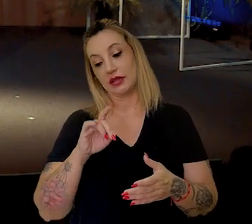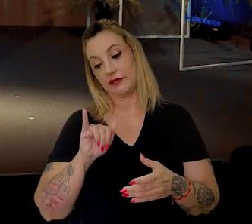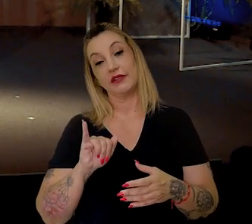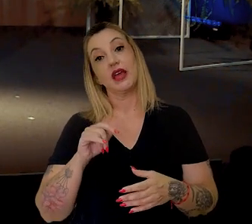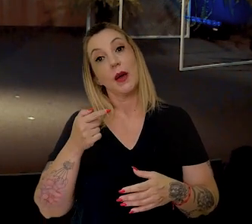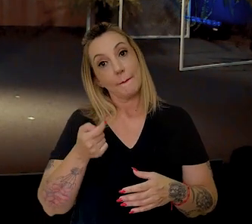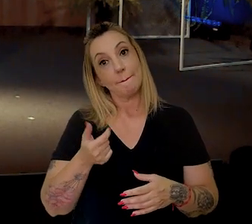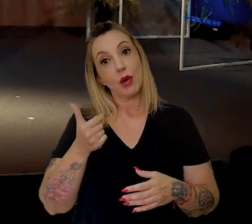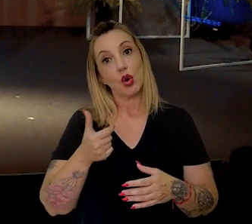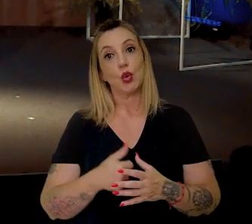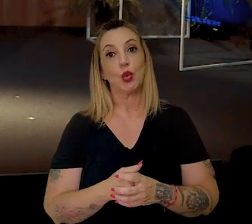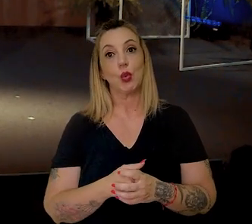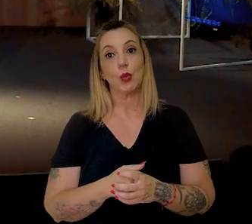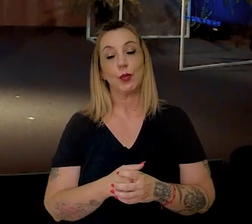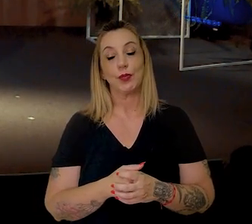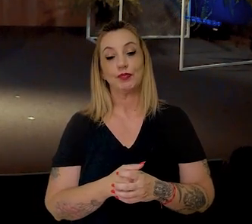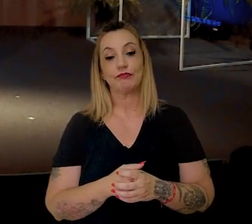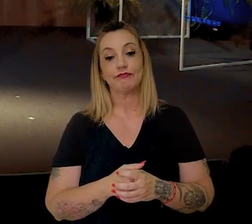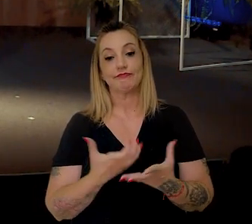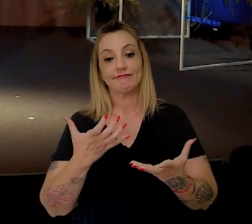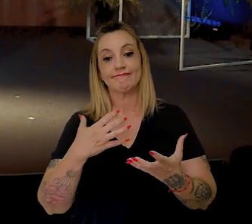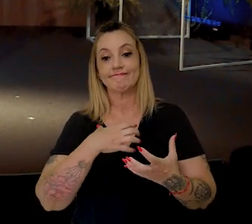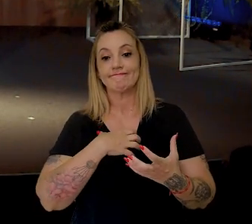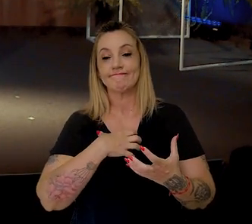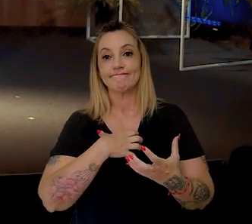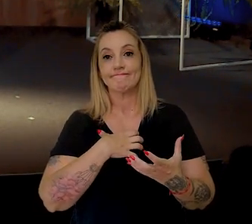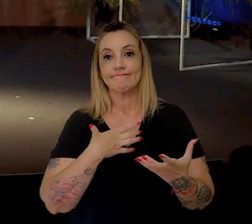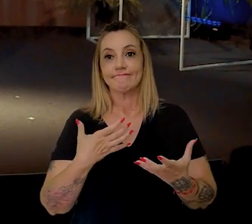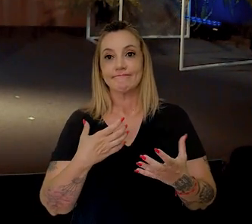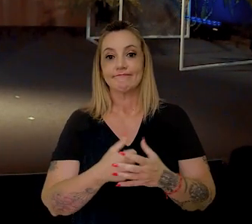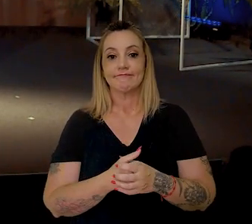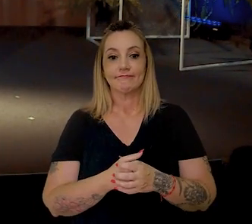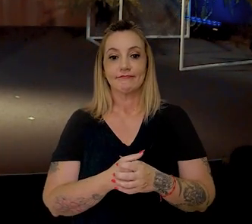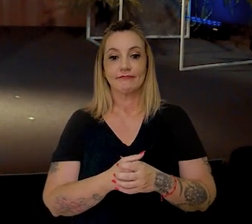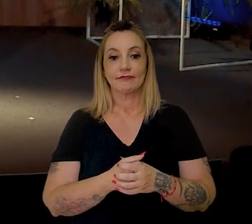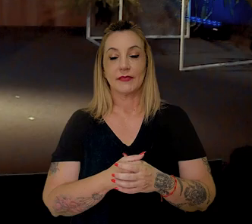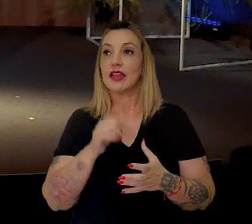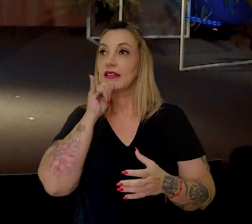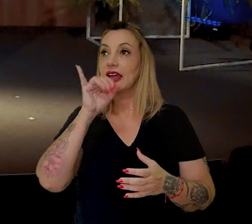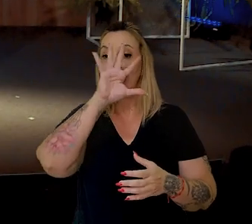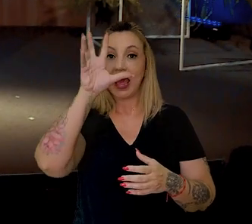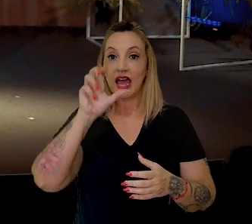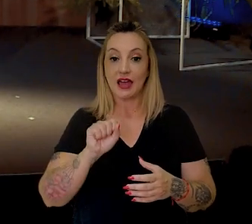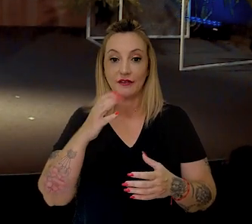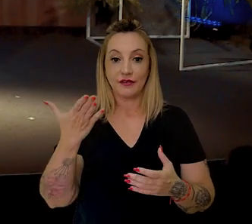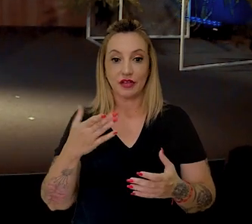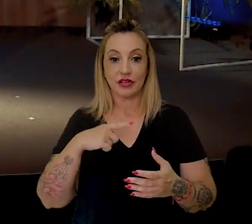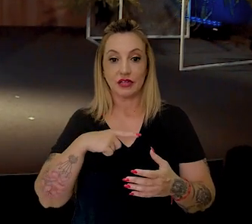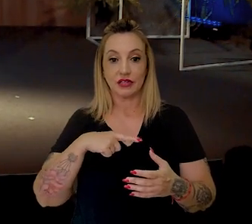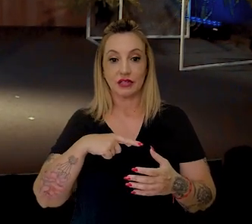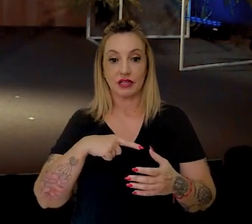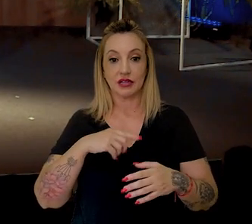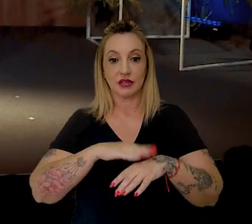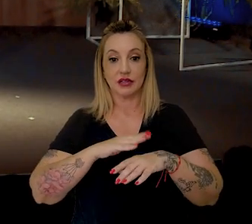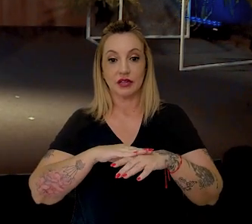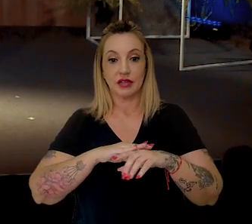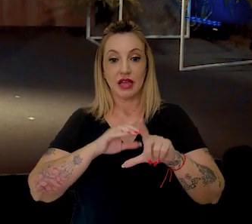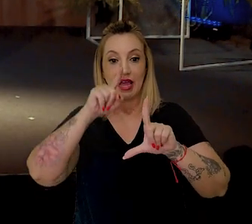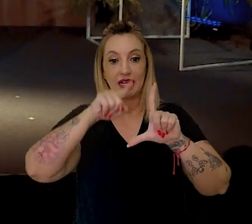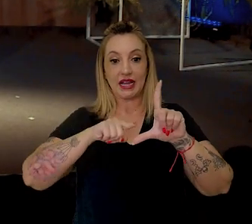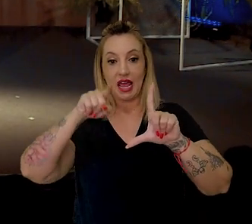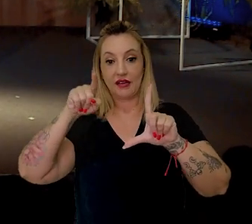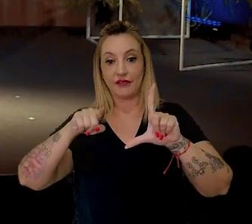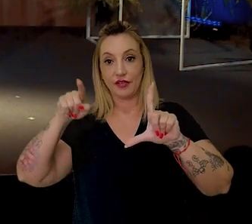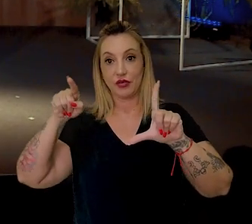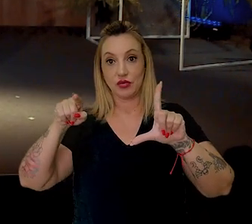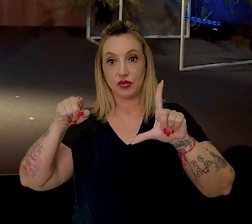pouco dessa dessa vamos pega África nós até não estamos numa se viu aquele gráfico